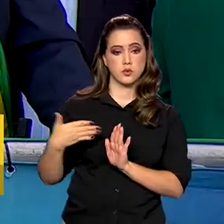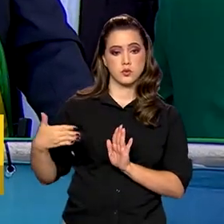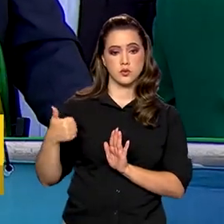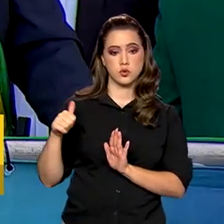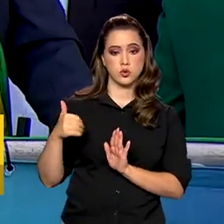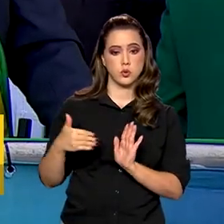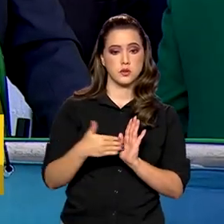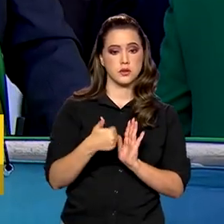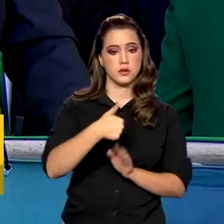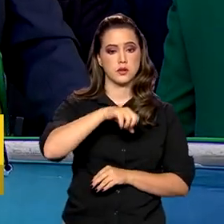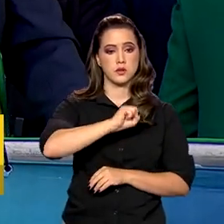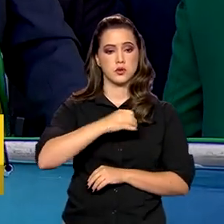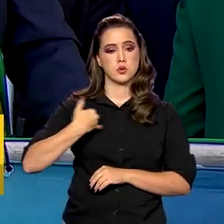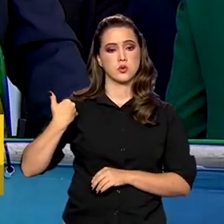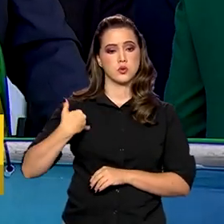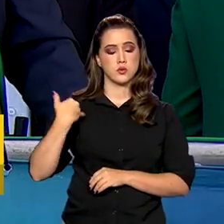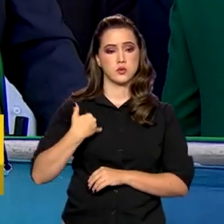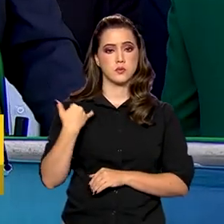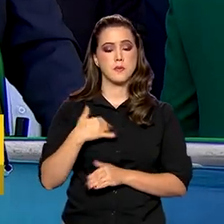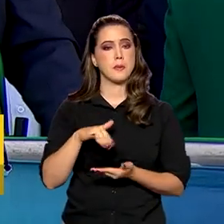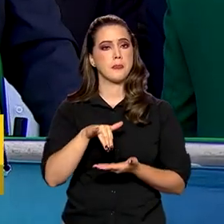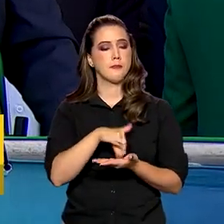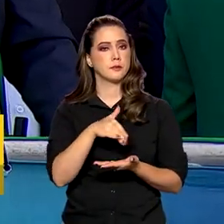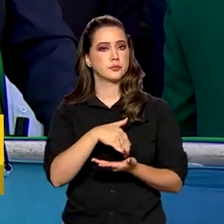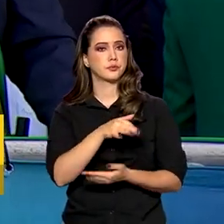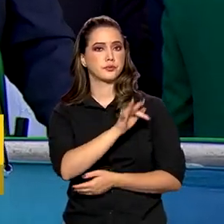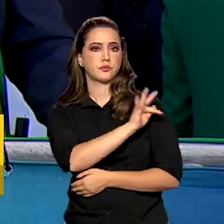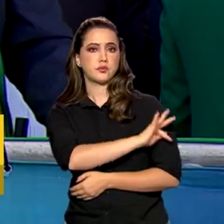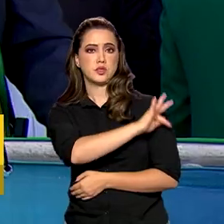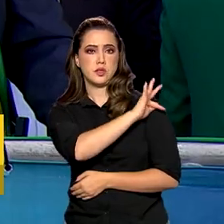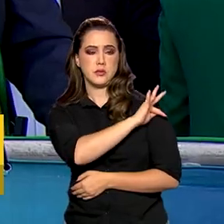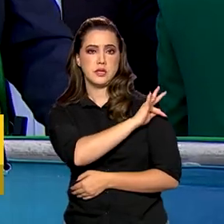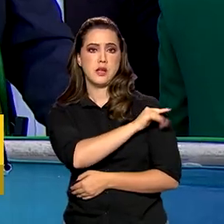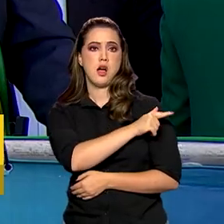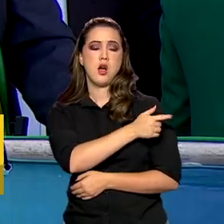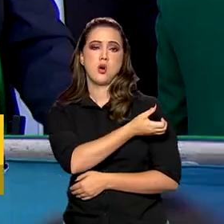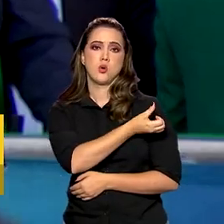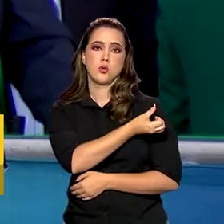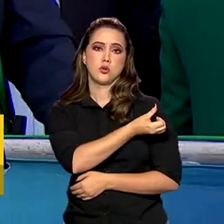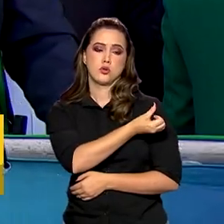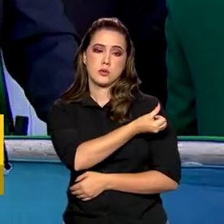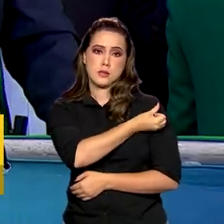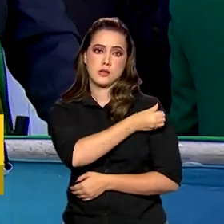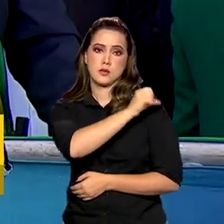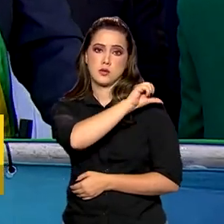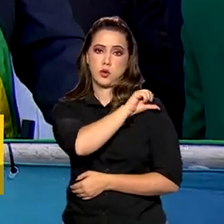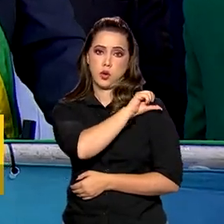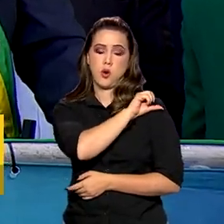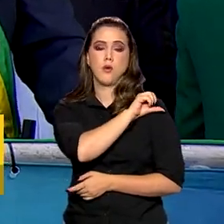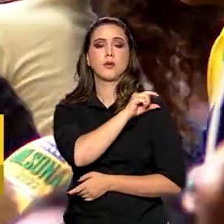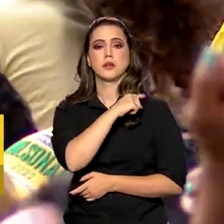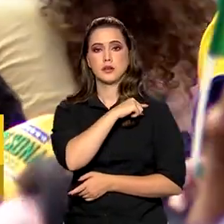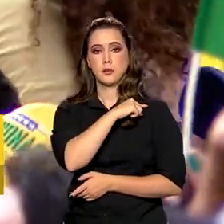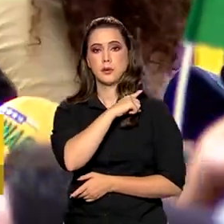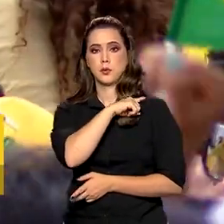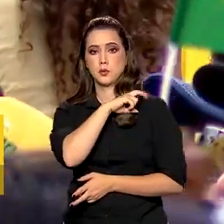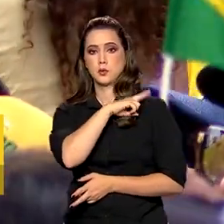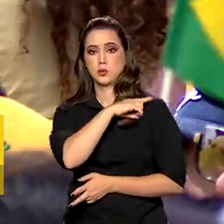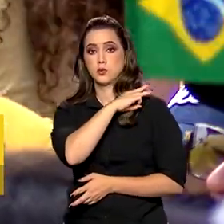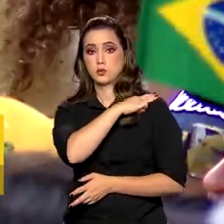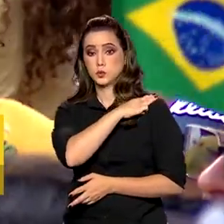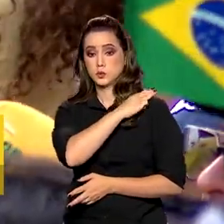e 18 anos, matriculados nos anos finais do ensino fundamental e no novo ensino médio, sob a direção da